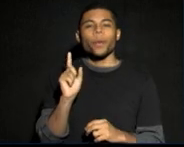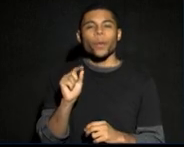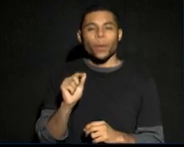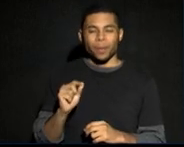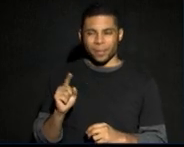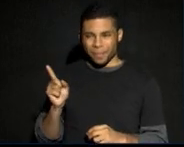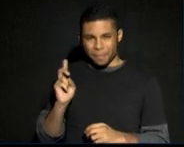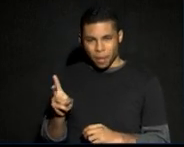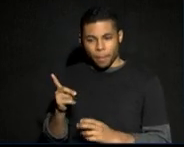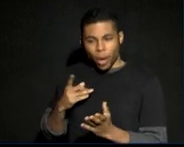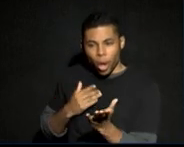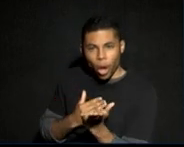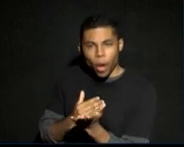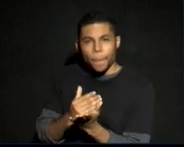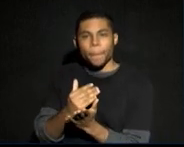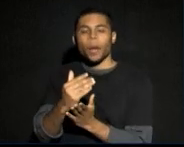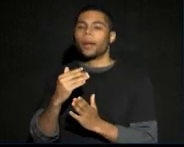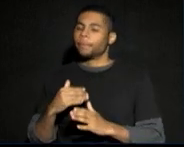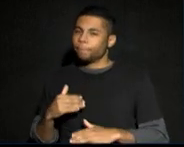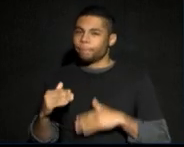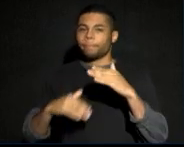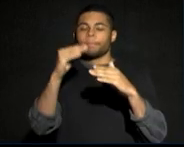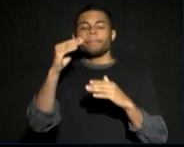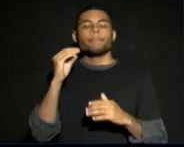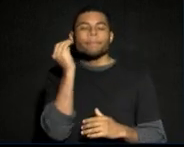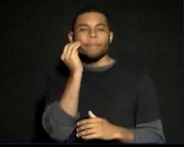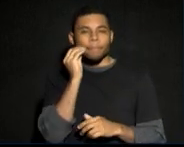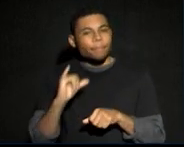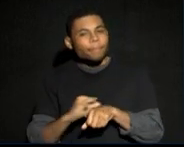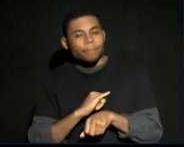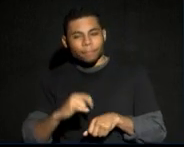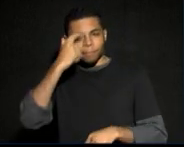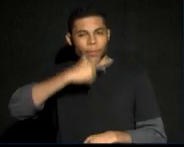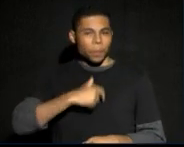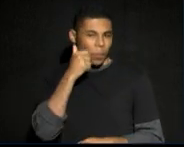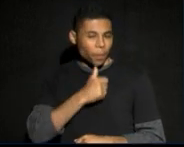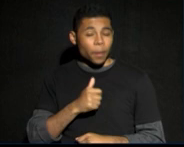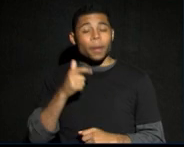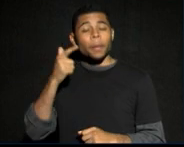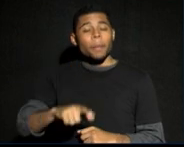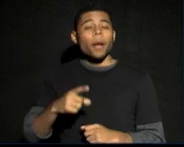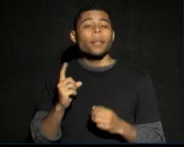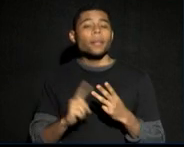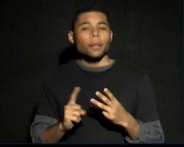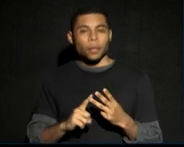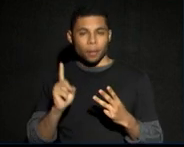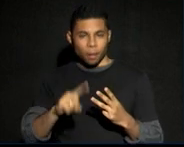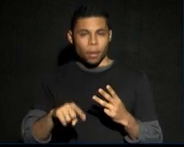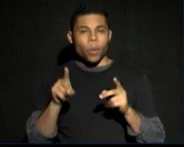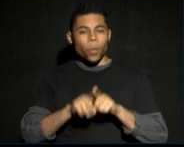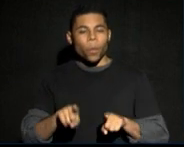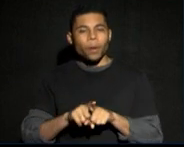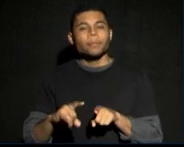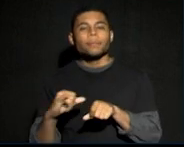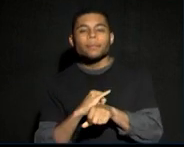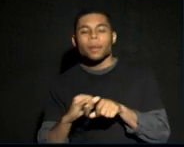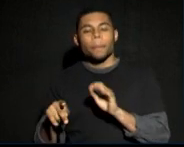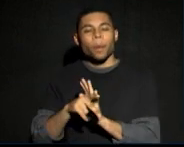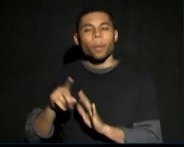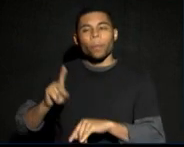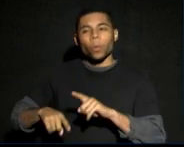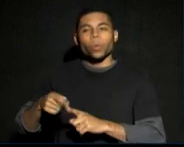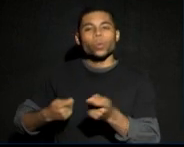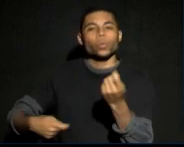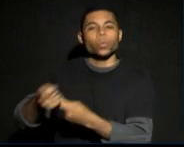completar a jornada do cidadão bancarizado uma estratégia segmentada e mulheres EA terceira é uma estratégia de produto